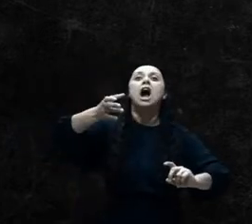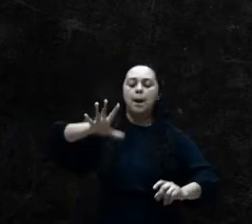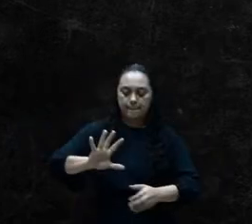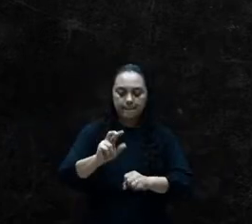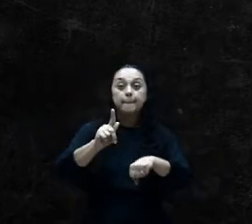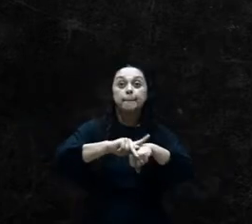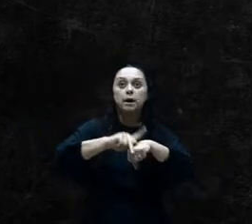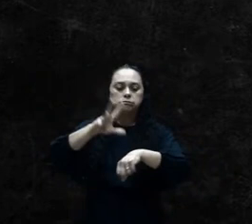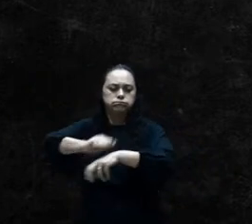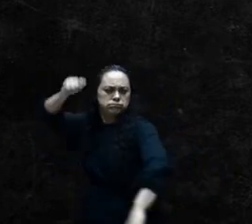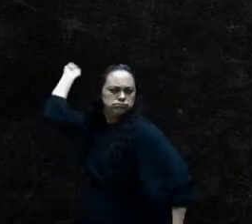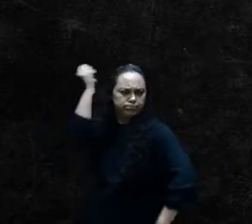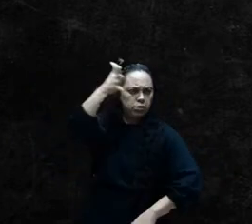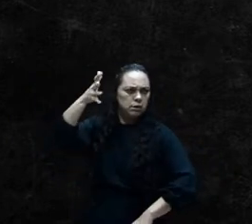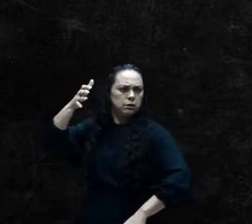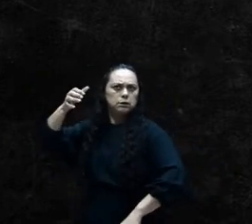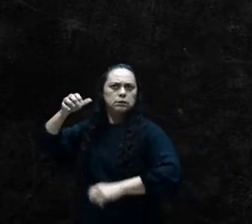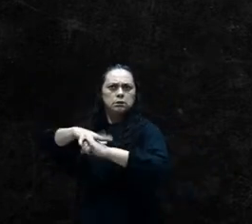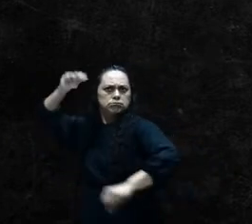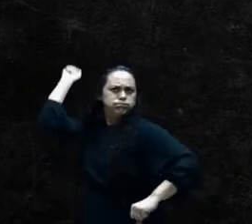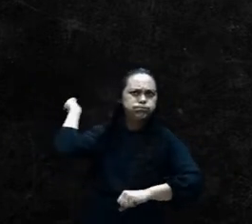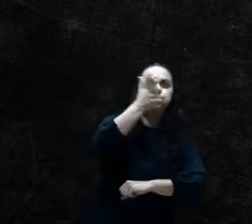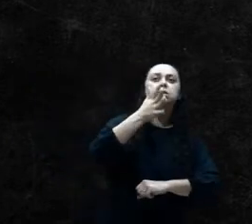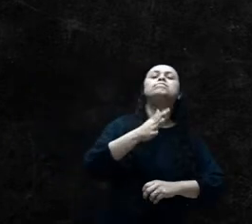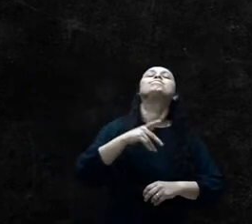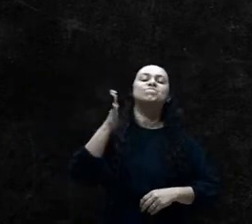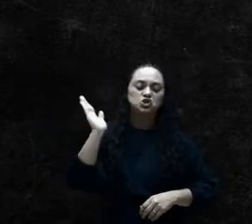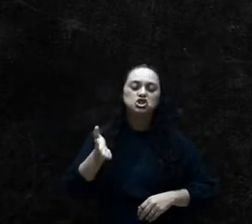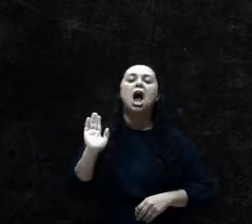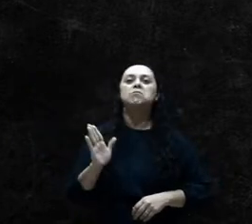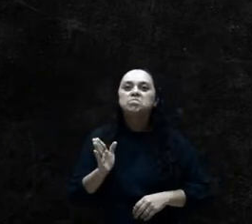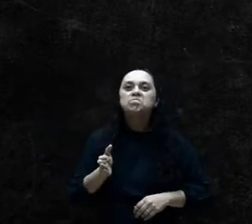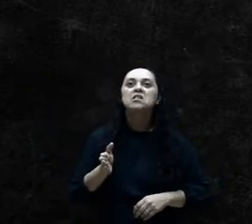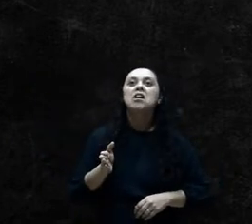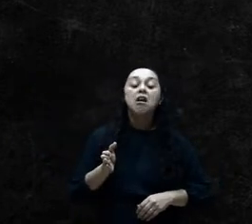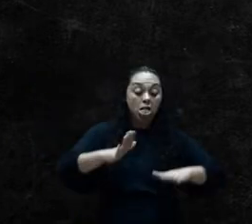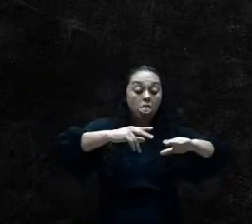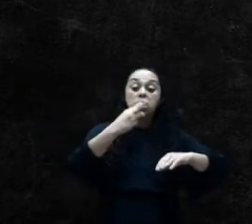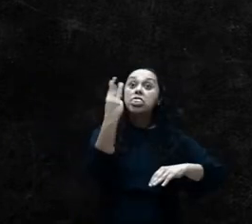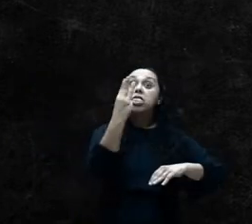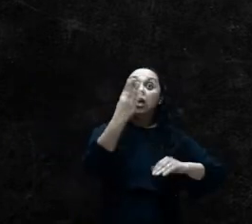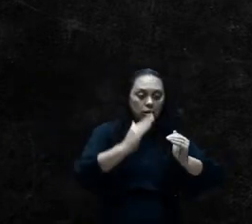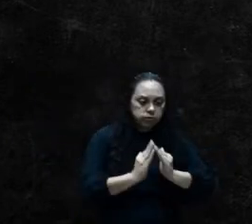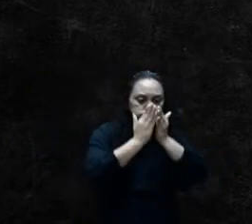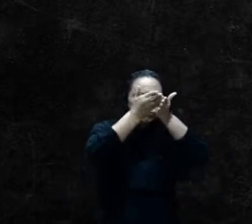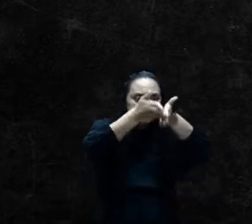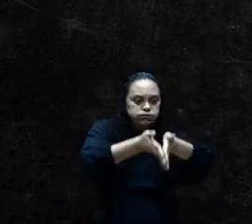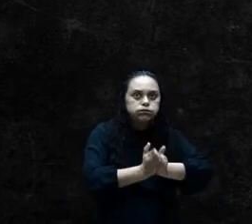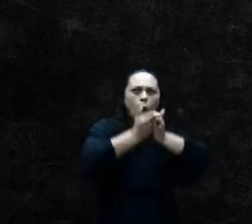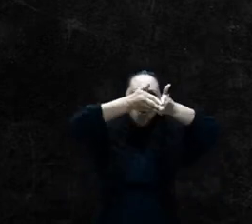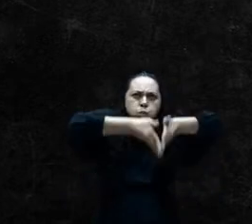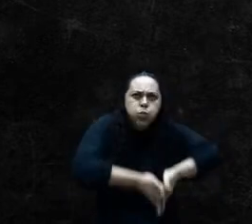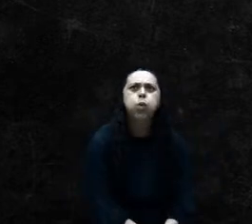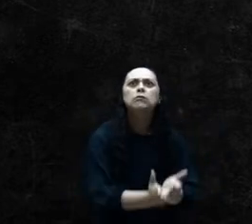morte três vezes eu naufraguei isso que nós estamos vivendo aqui eu já vivi três vezes nós naufragamos nas minhas